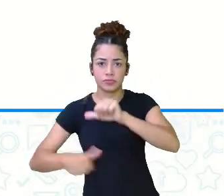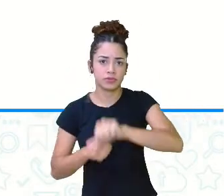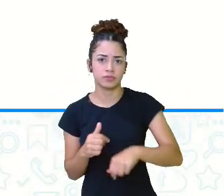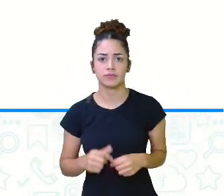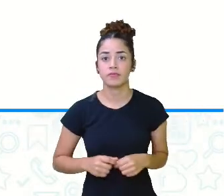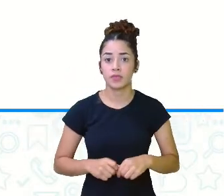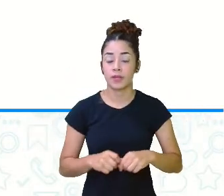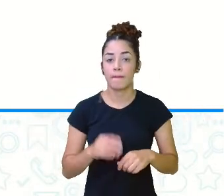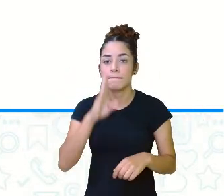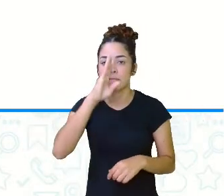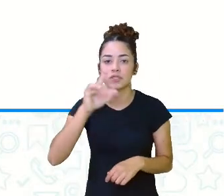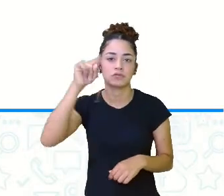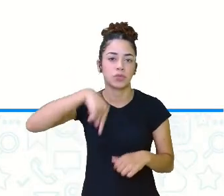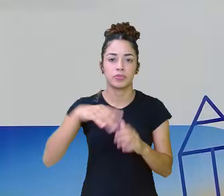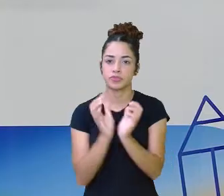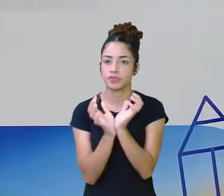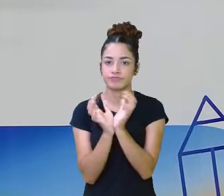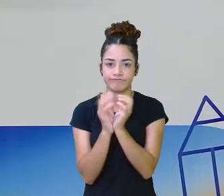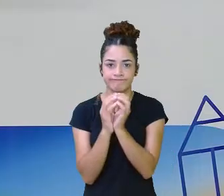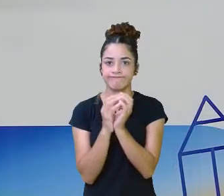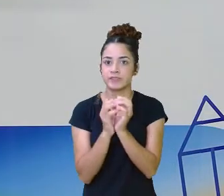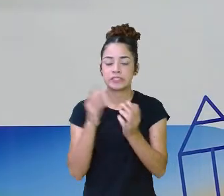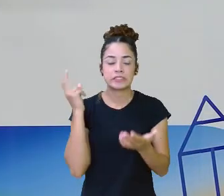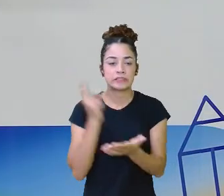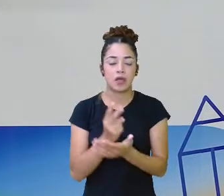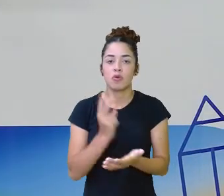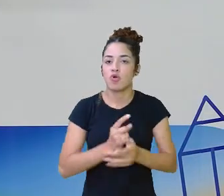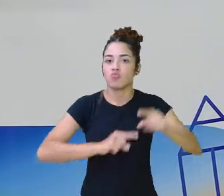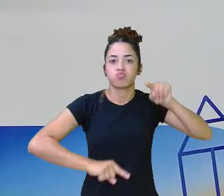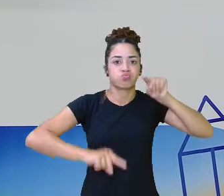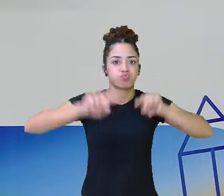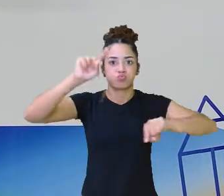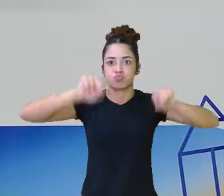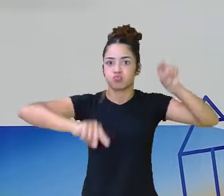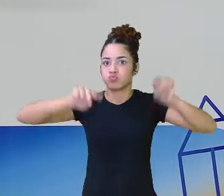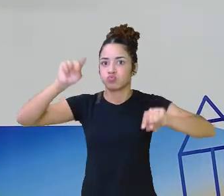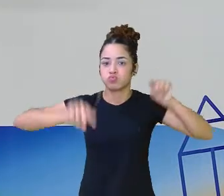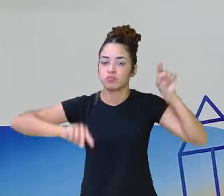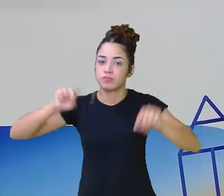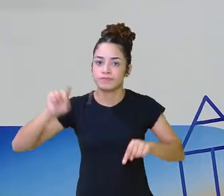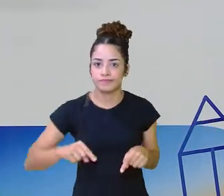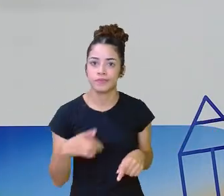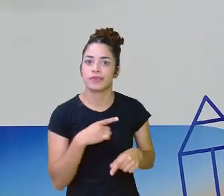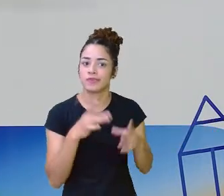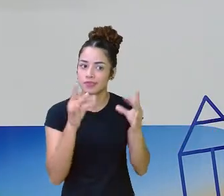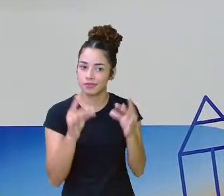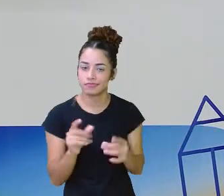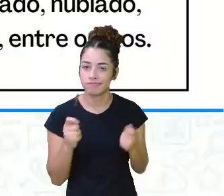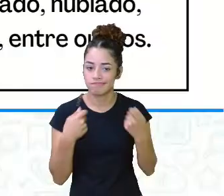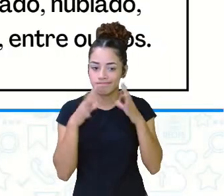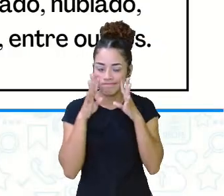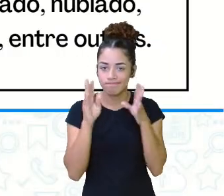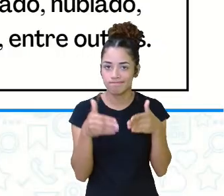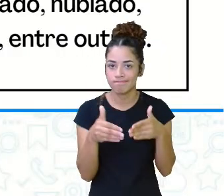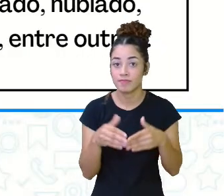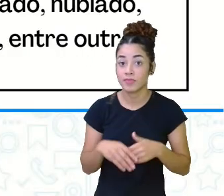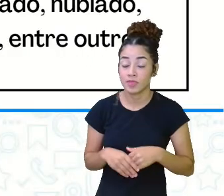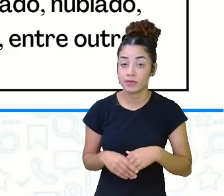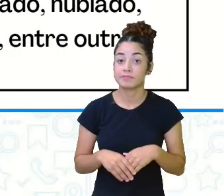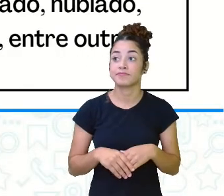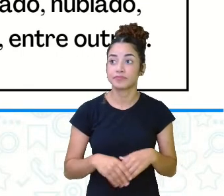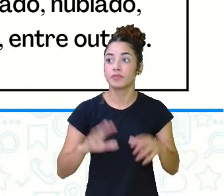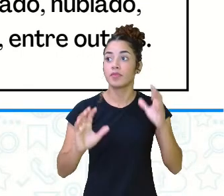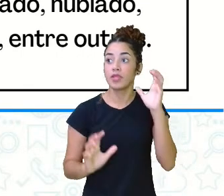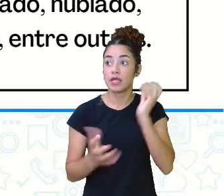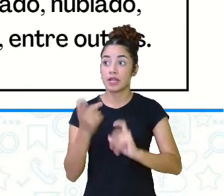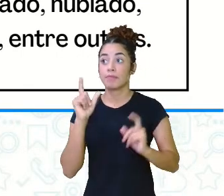nossa cidade do Recife, que a nossa temperatura varia sempre, gente. A gente também tem esse detalhe aqui, ó. Então, os climas são